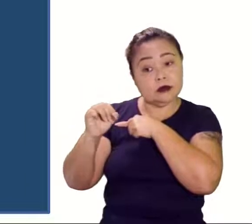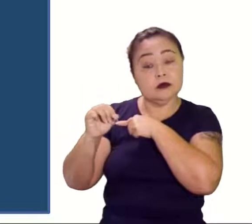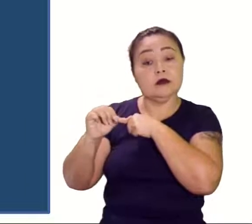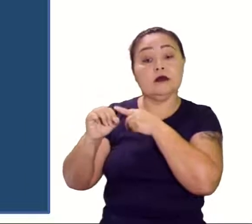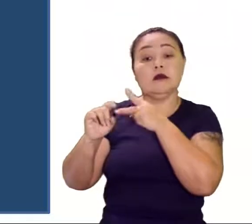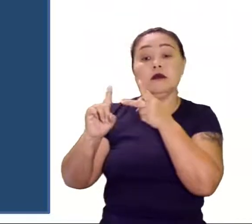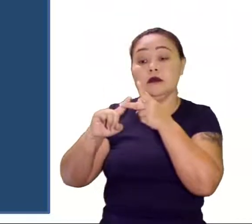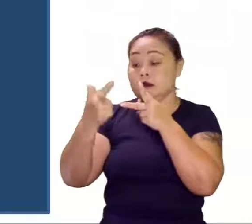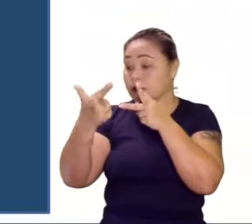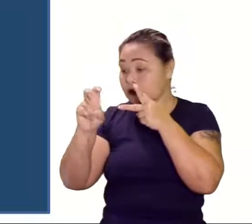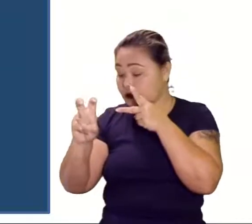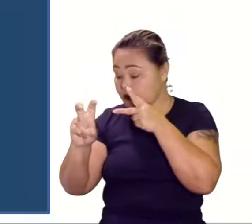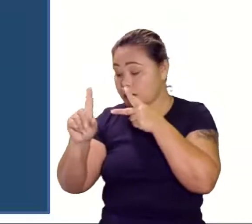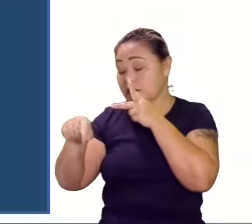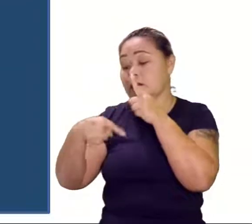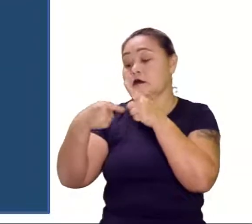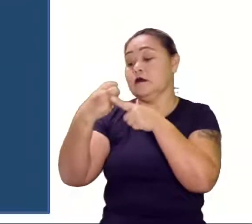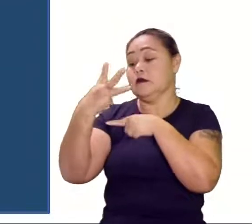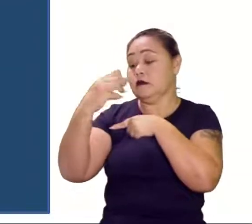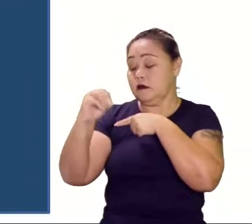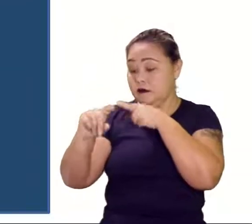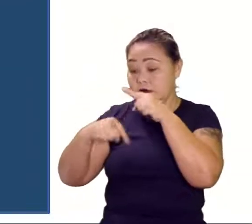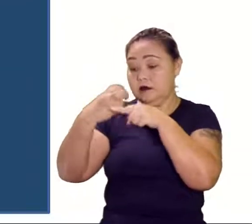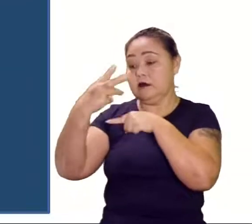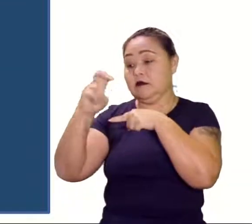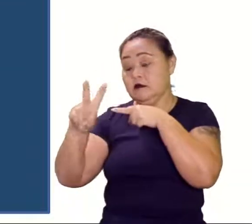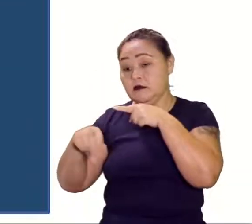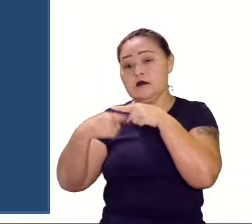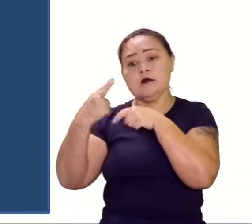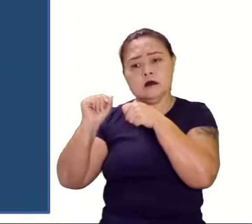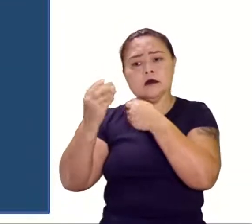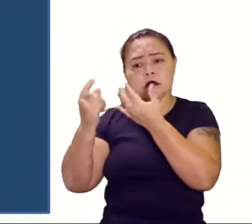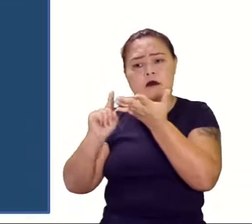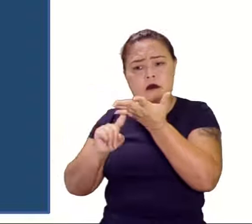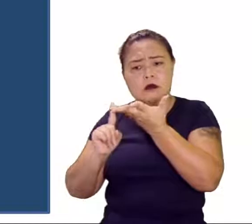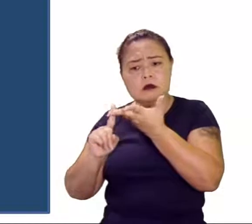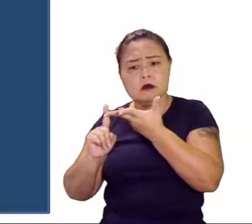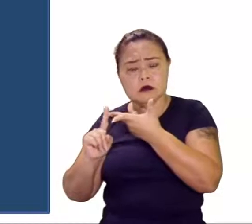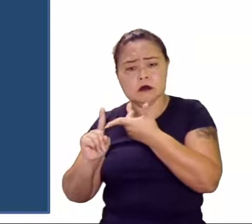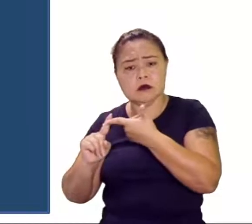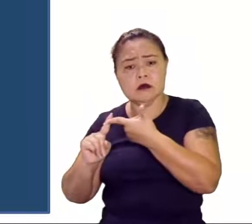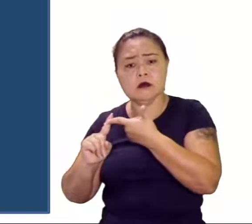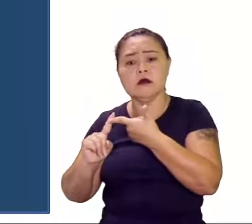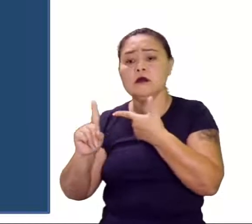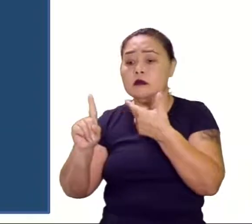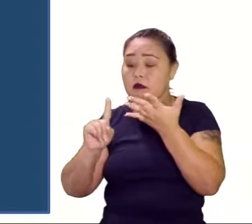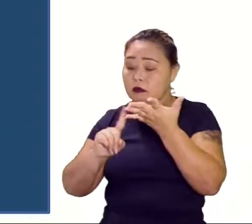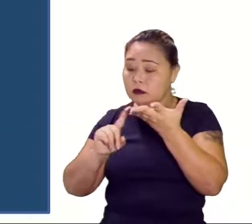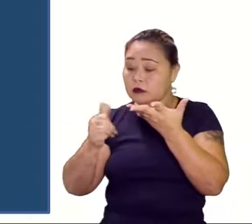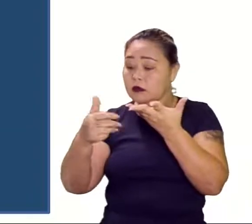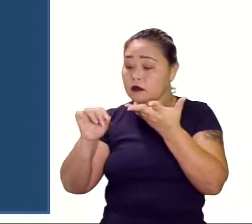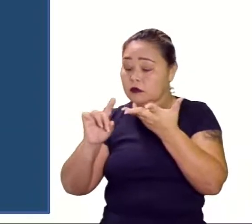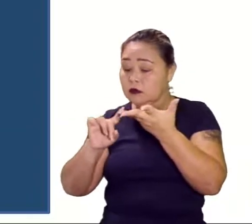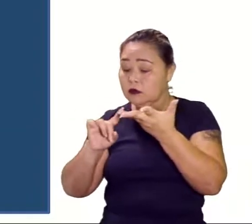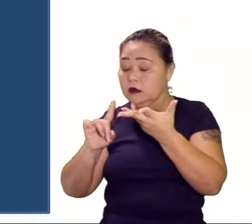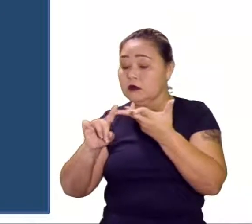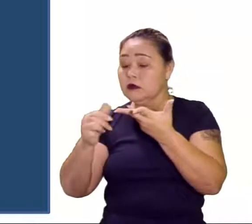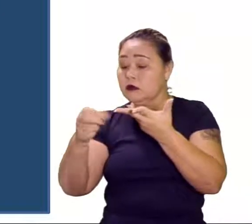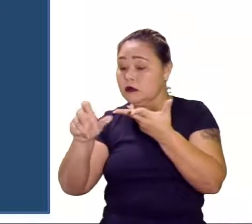20, 25, 30, 35. Vamos contar a quantidade de termos? Vamos lá. 5,